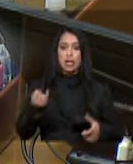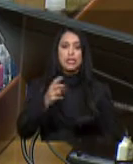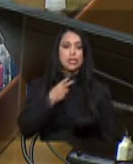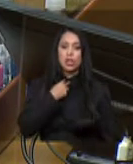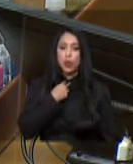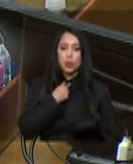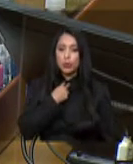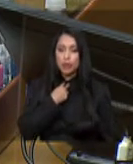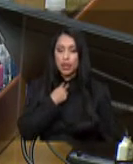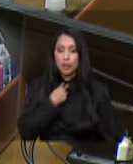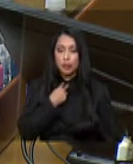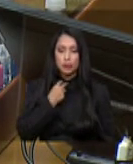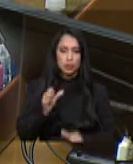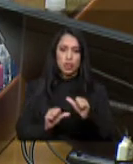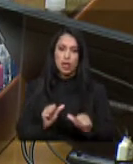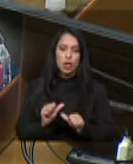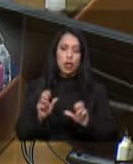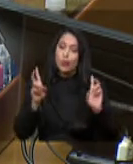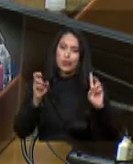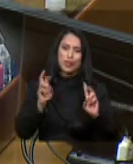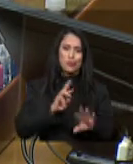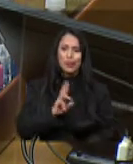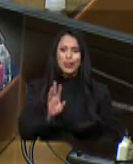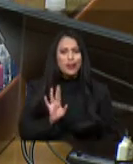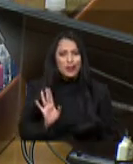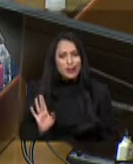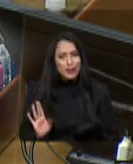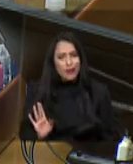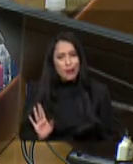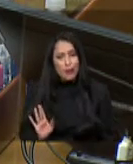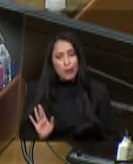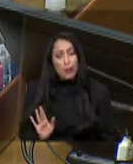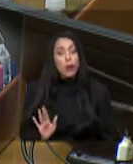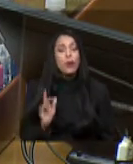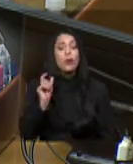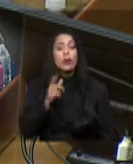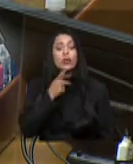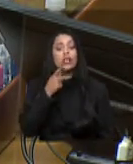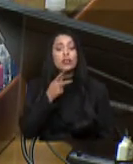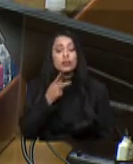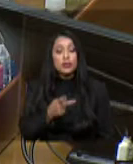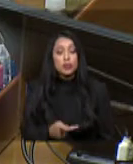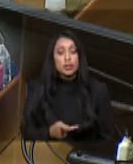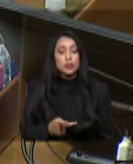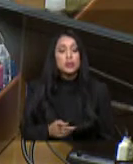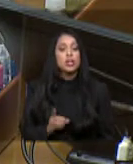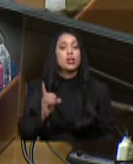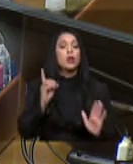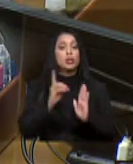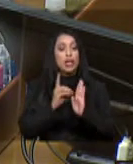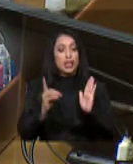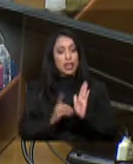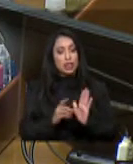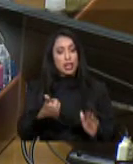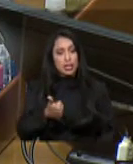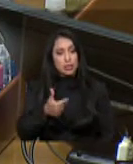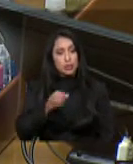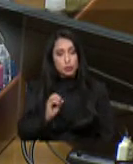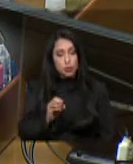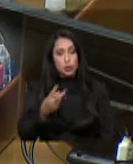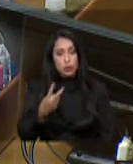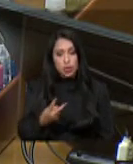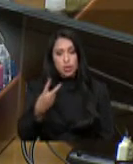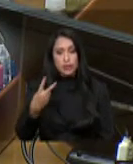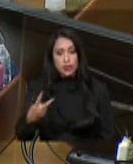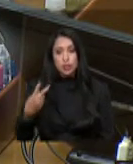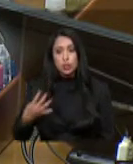puder mudar, nós não tratamos deste assunto. Nós dissemos que, neste caso, com o decreto 10.224